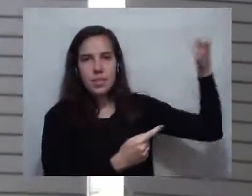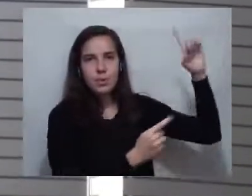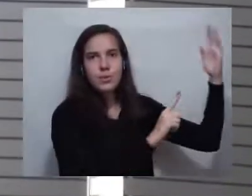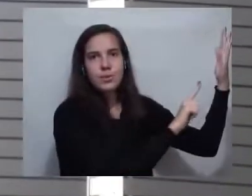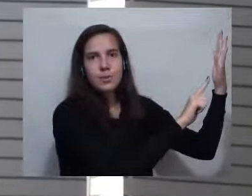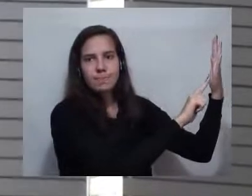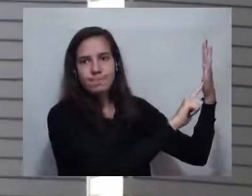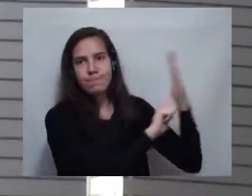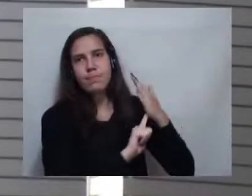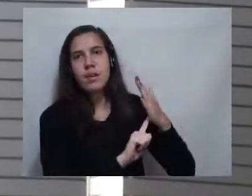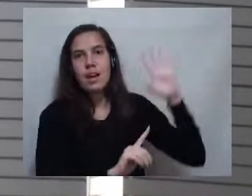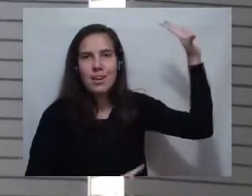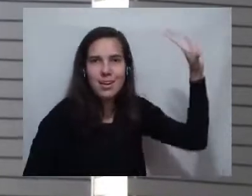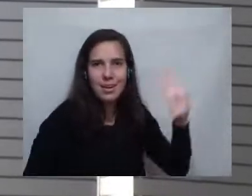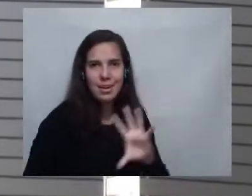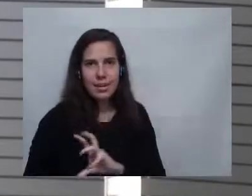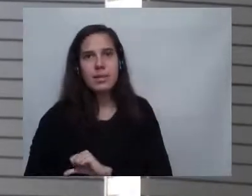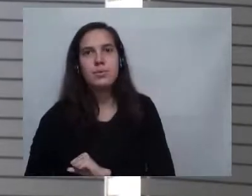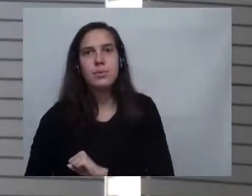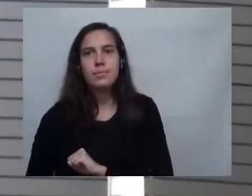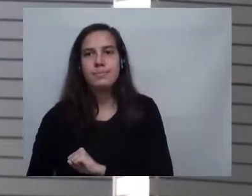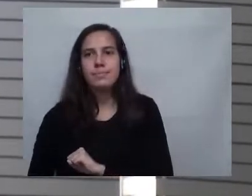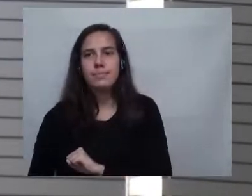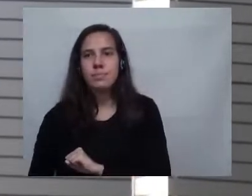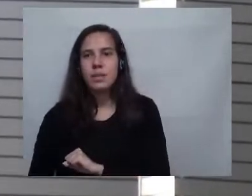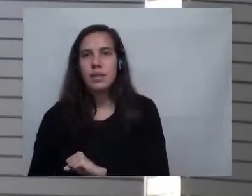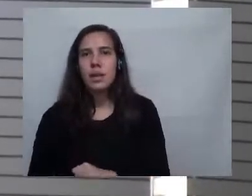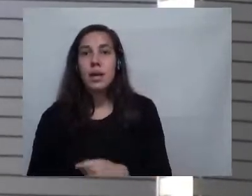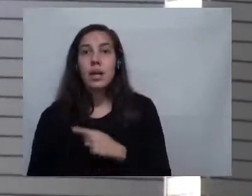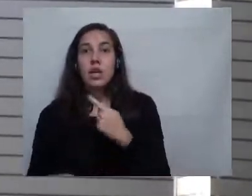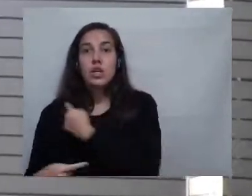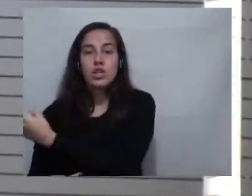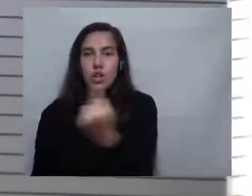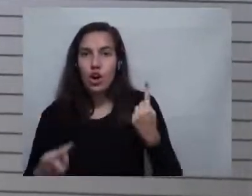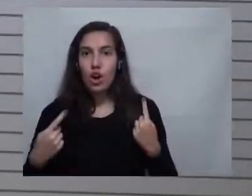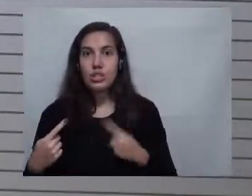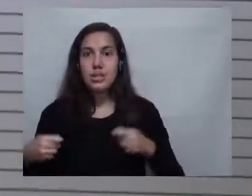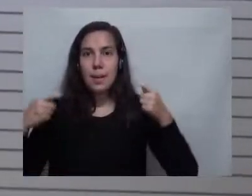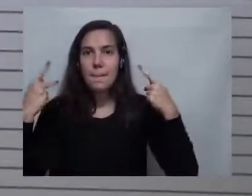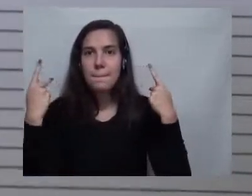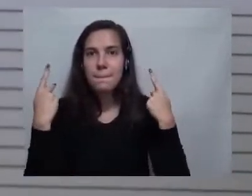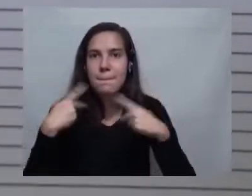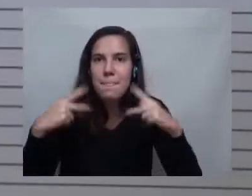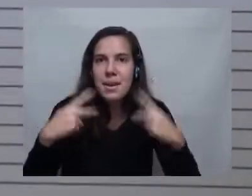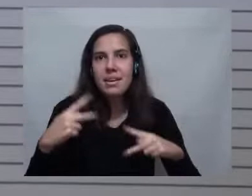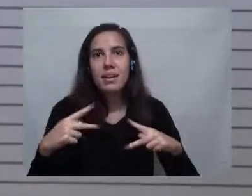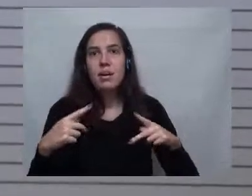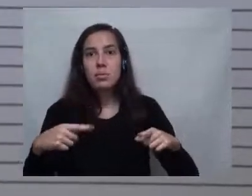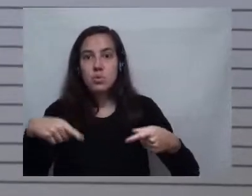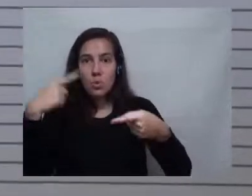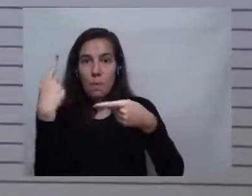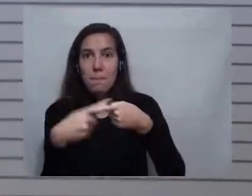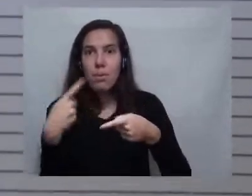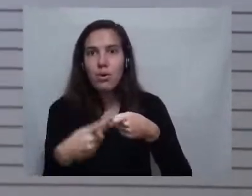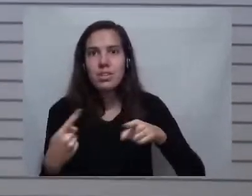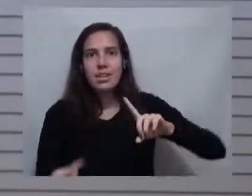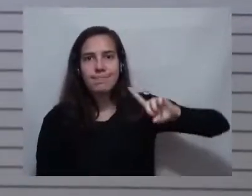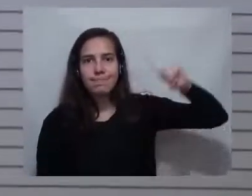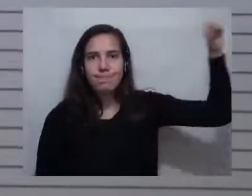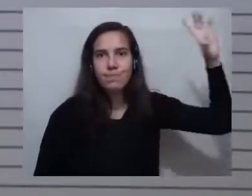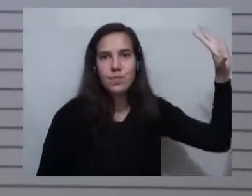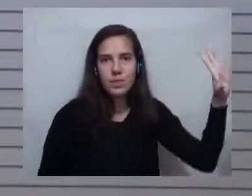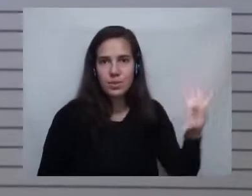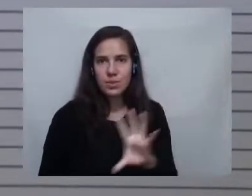pelo amor de Deus não haveria eu não tinha condição de